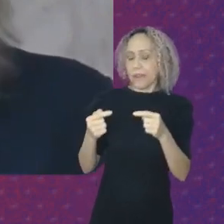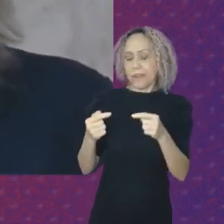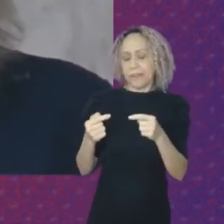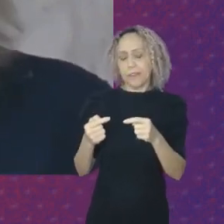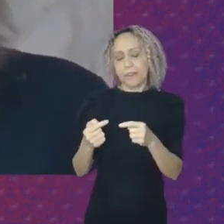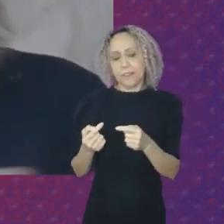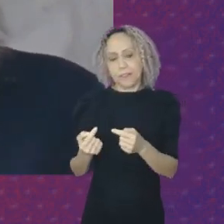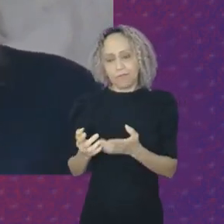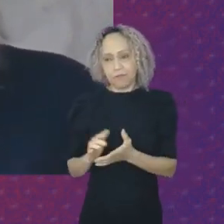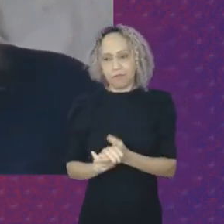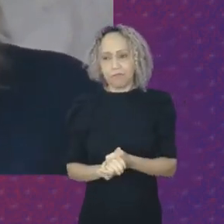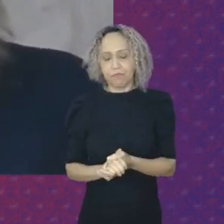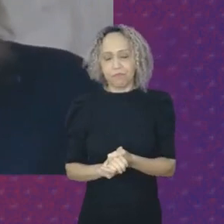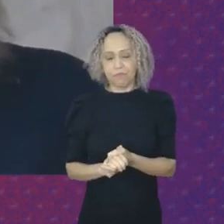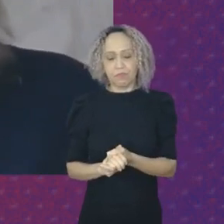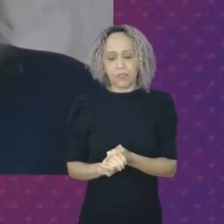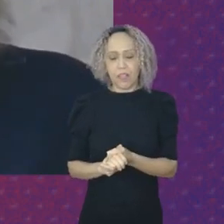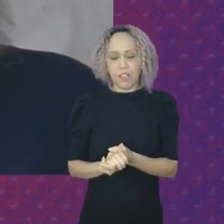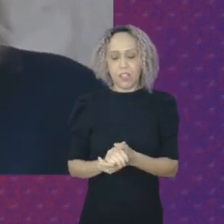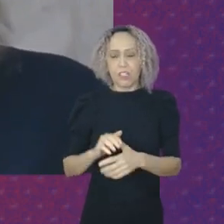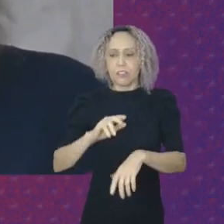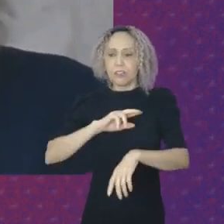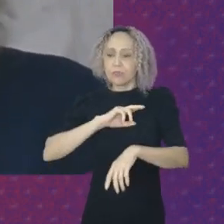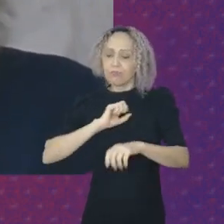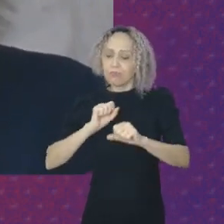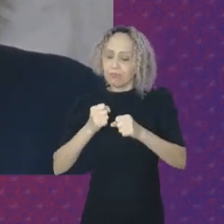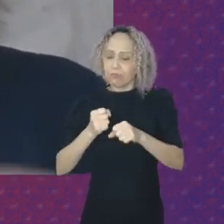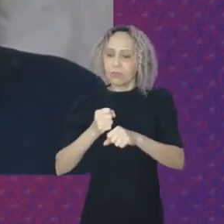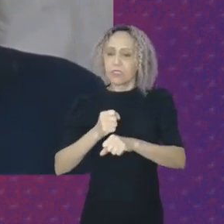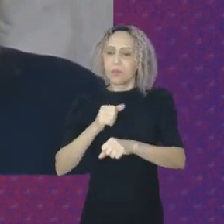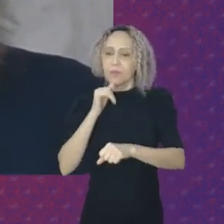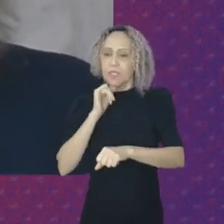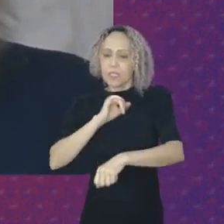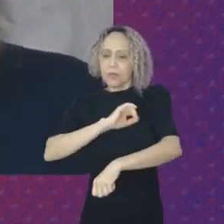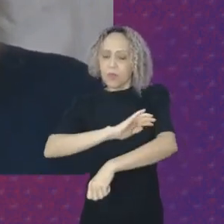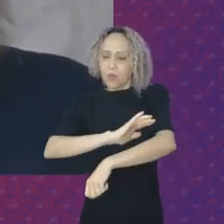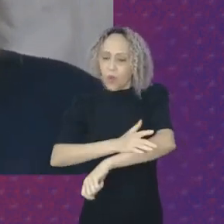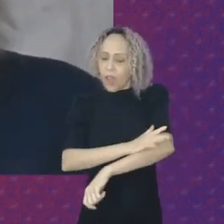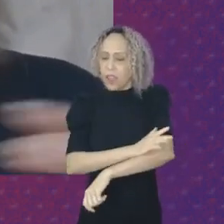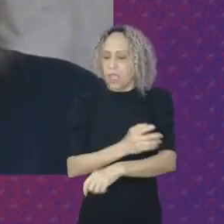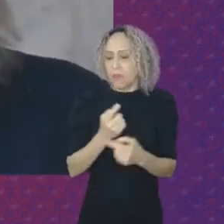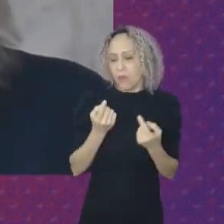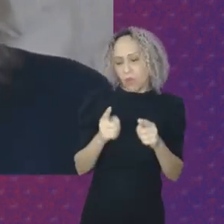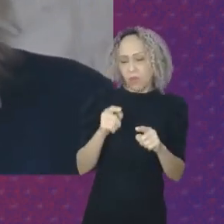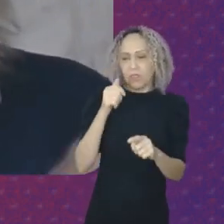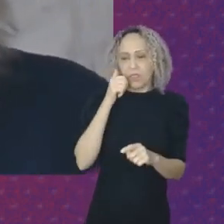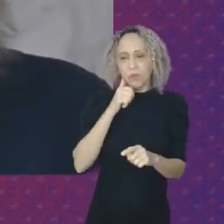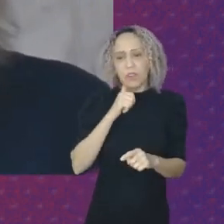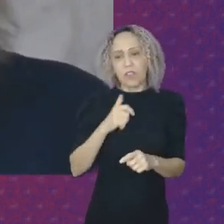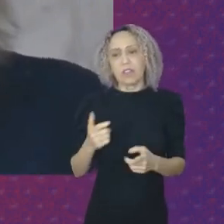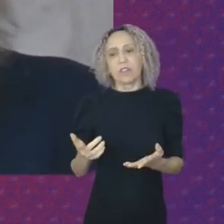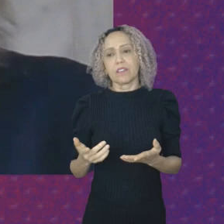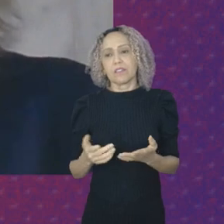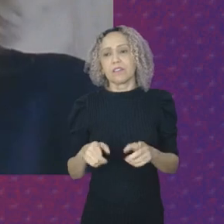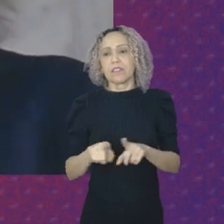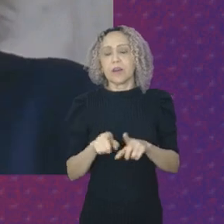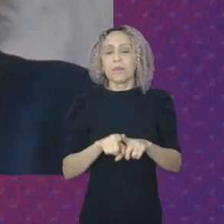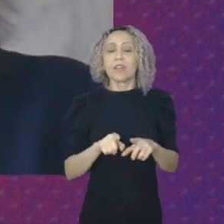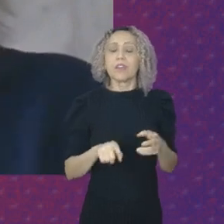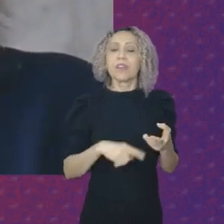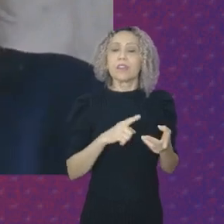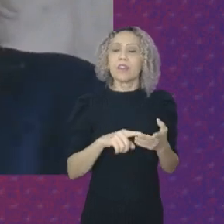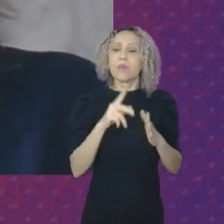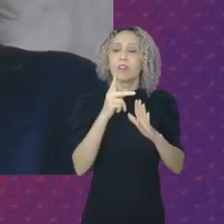da saúde, a parceria para a dignidade menstrual, então nos kits do Sistema Único de